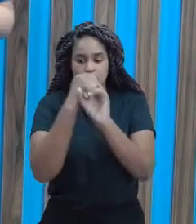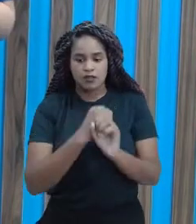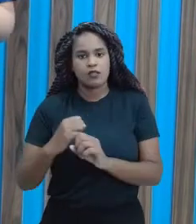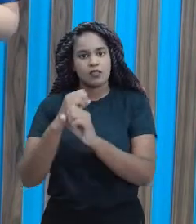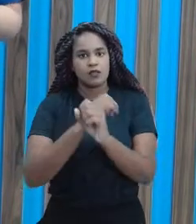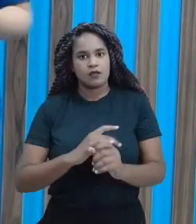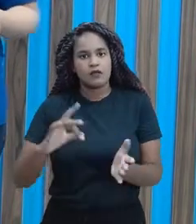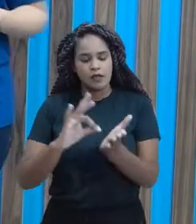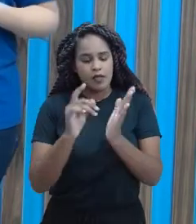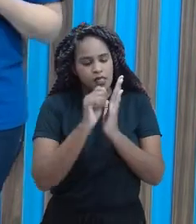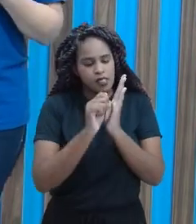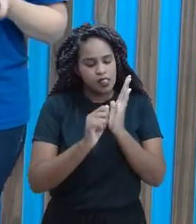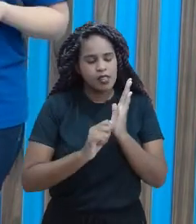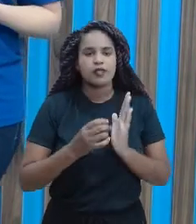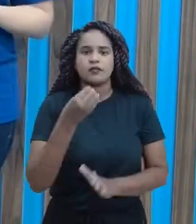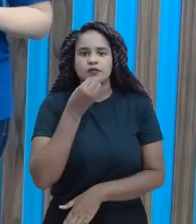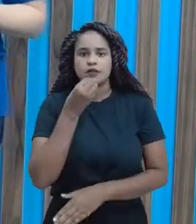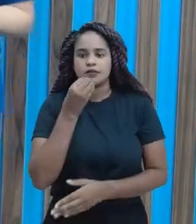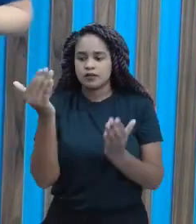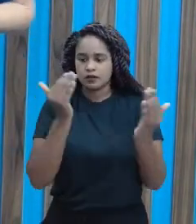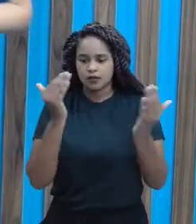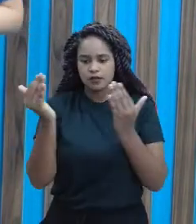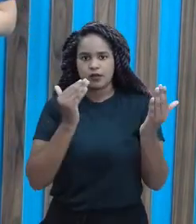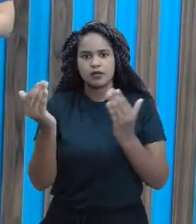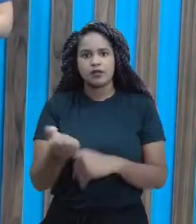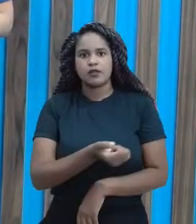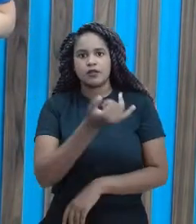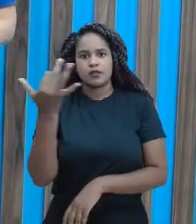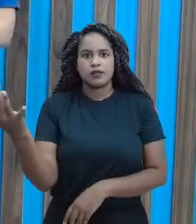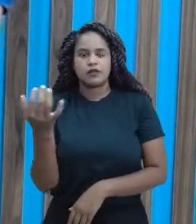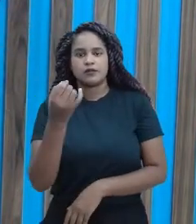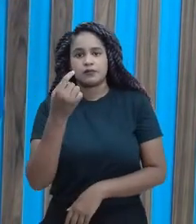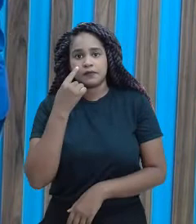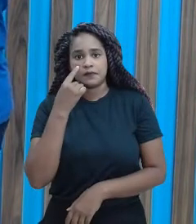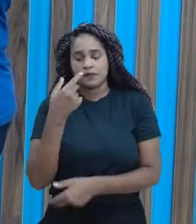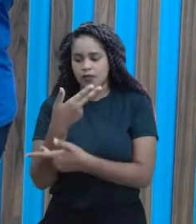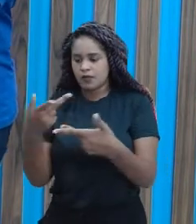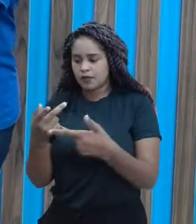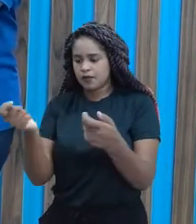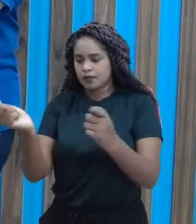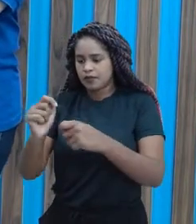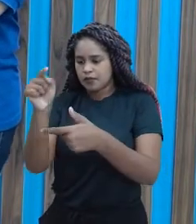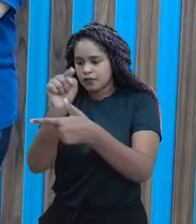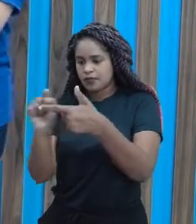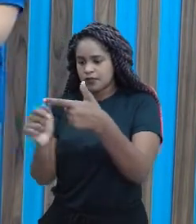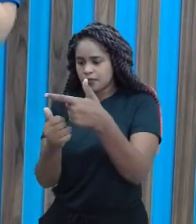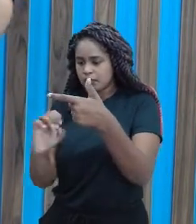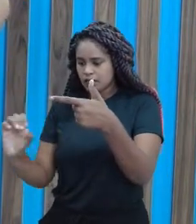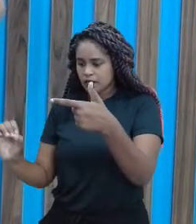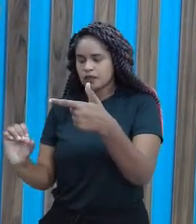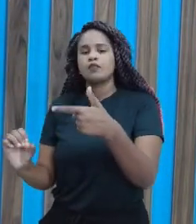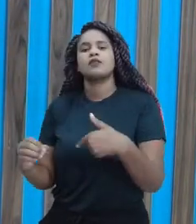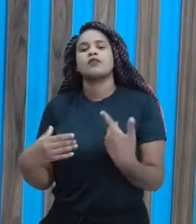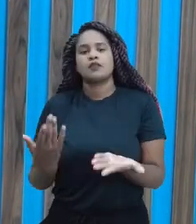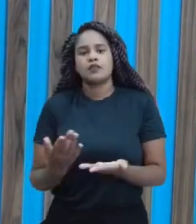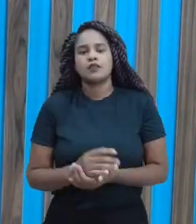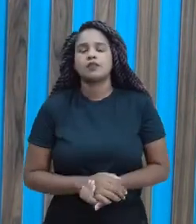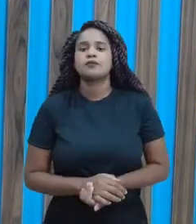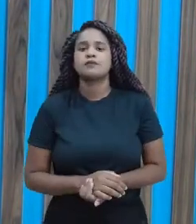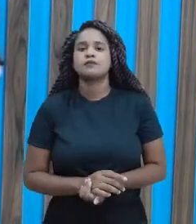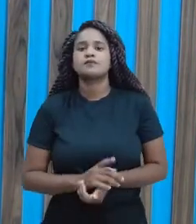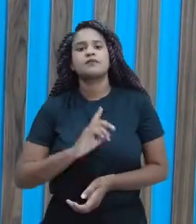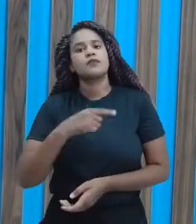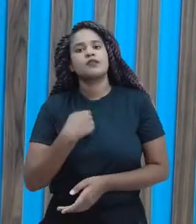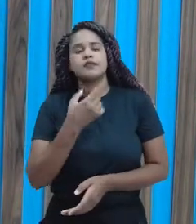eu vou precisar fazer esse tipo de comparação em relação a uma coisa que foi dividida em 100 partes e a gente está removendo, né?